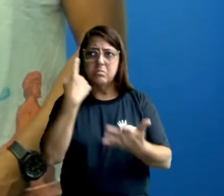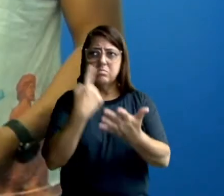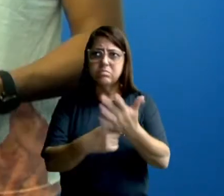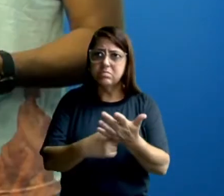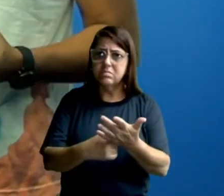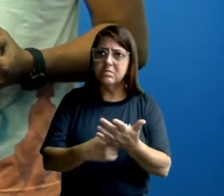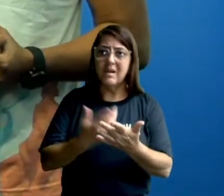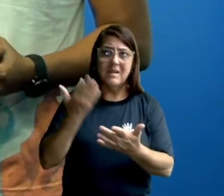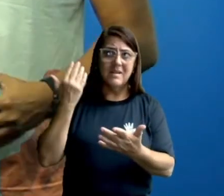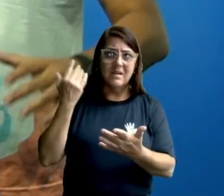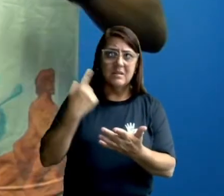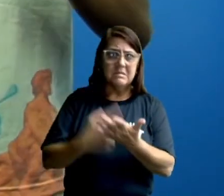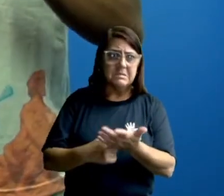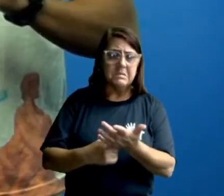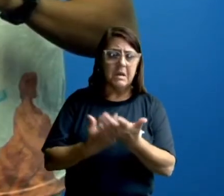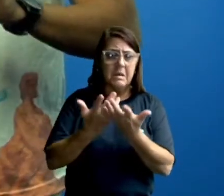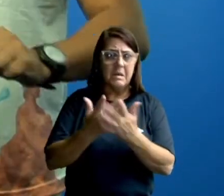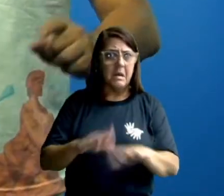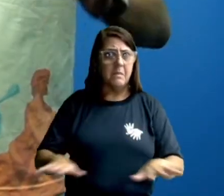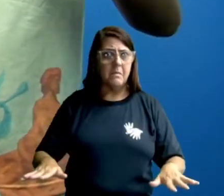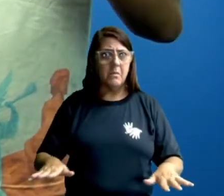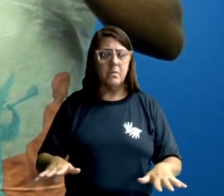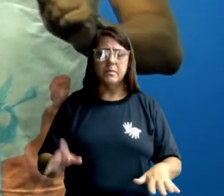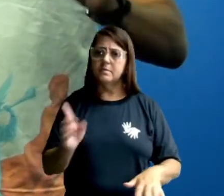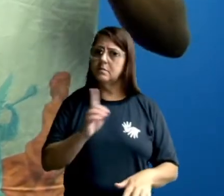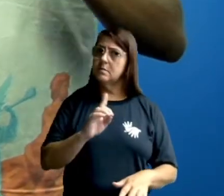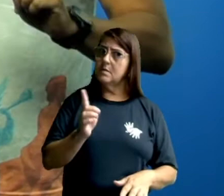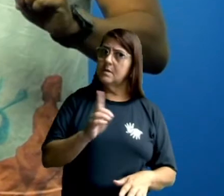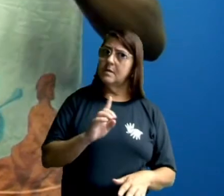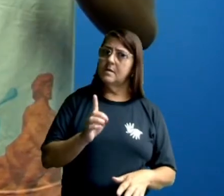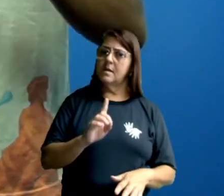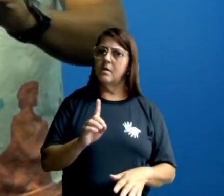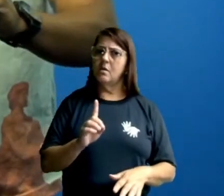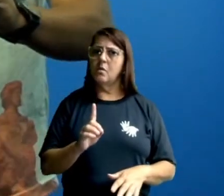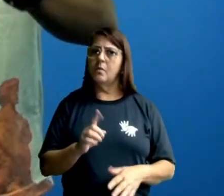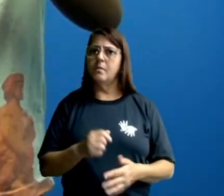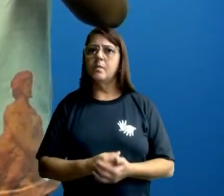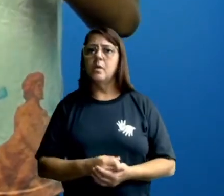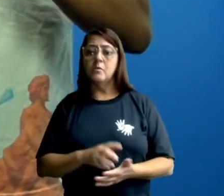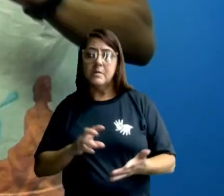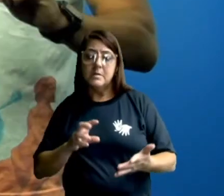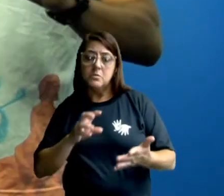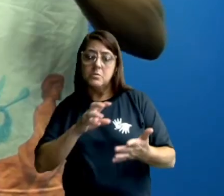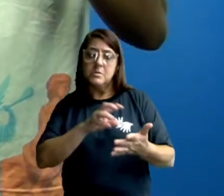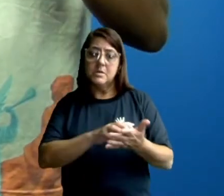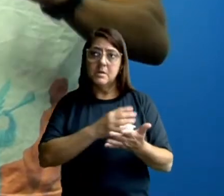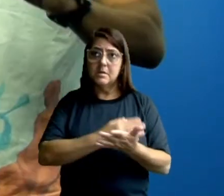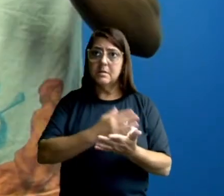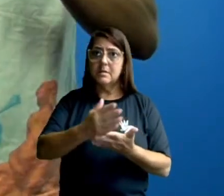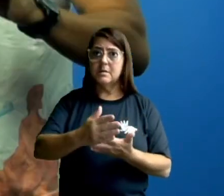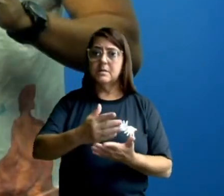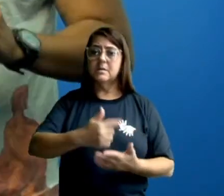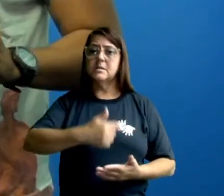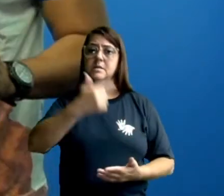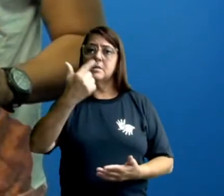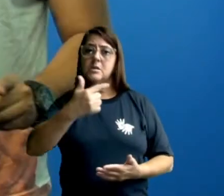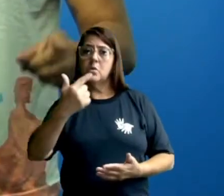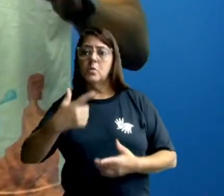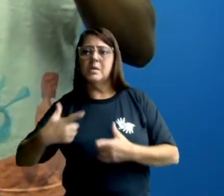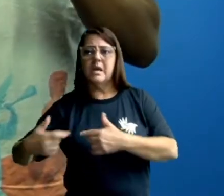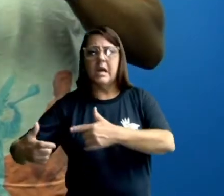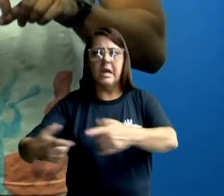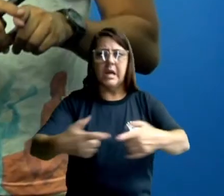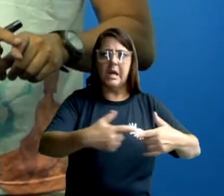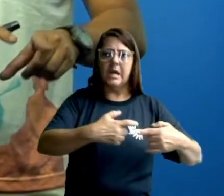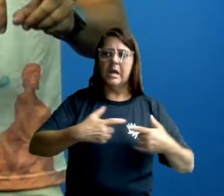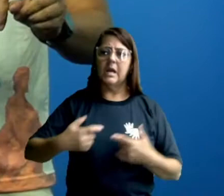germânicos e os soviéticos? Não. O que vai ser o marco do início da Segunda Grande Guerra Mundial